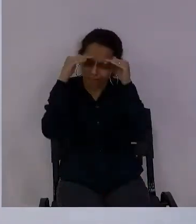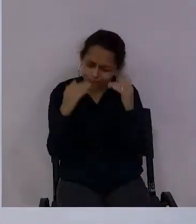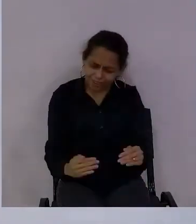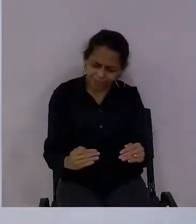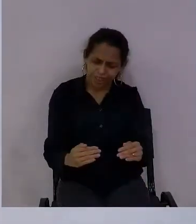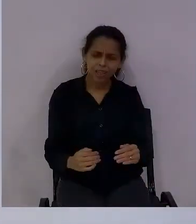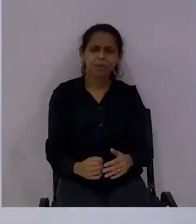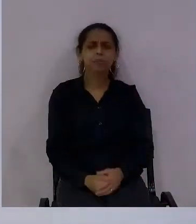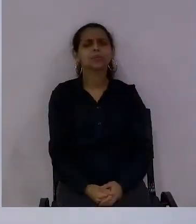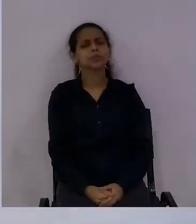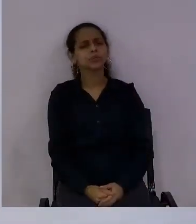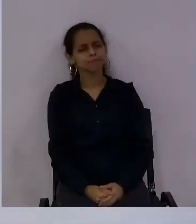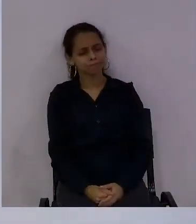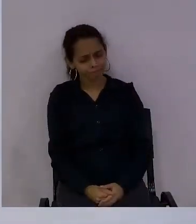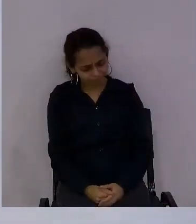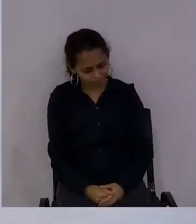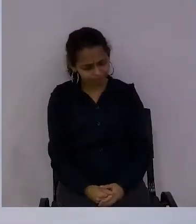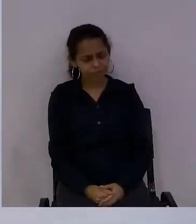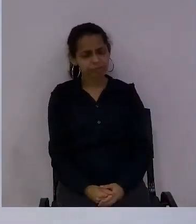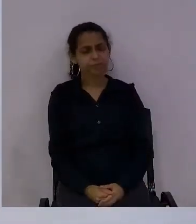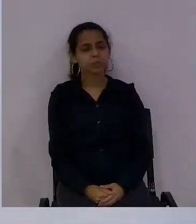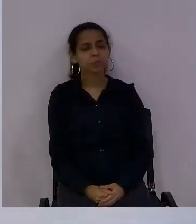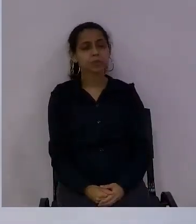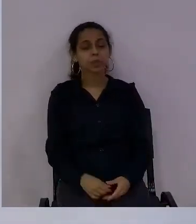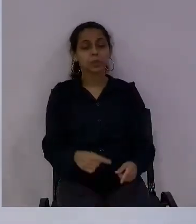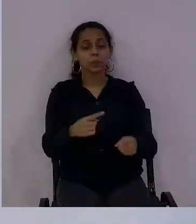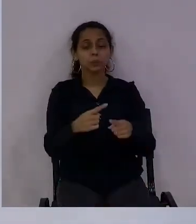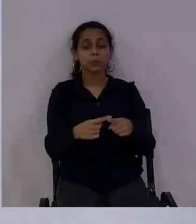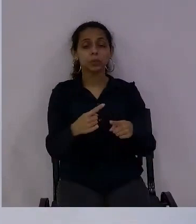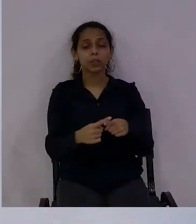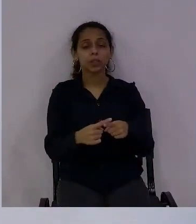Porque Adão e Eva, embora tivessem recebido a ordem com clareza,